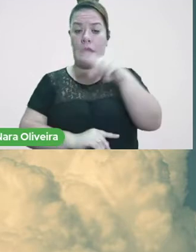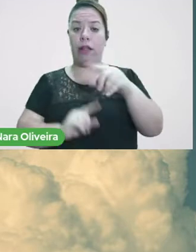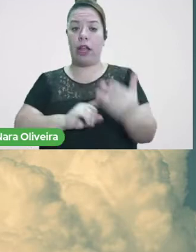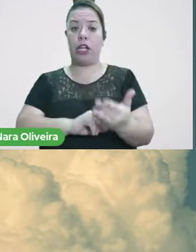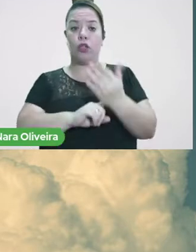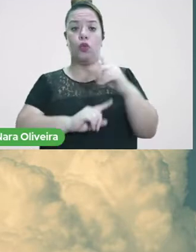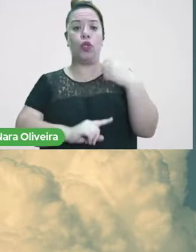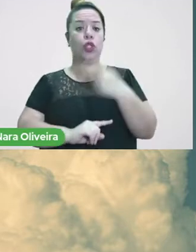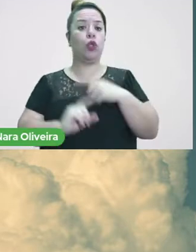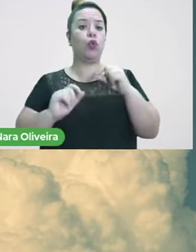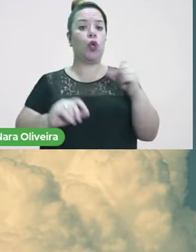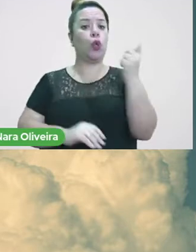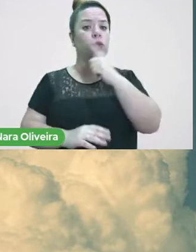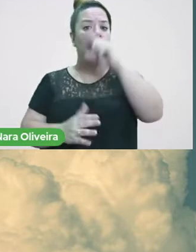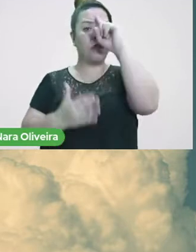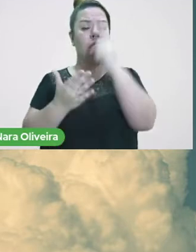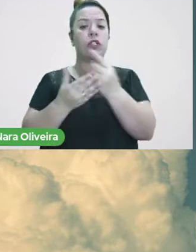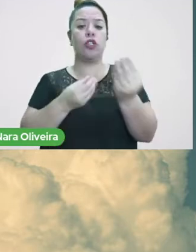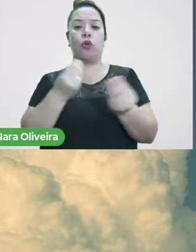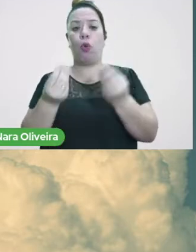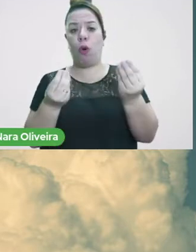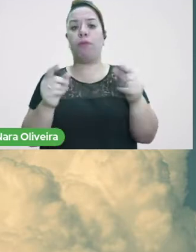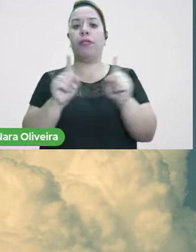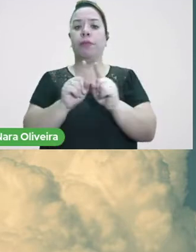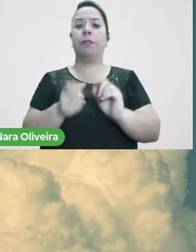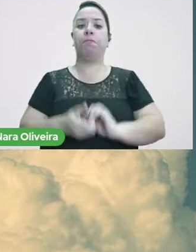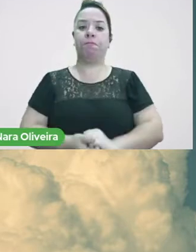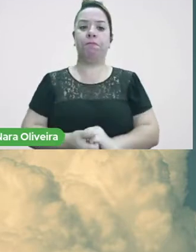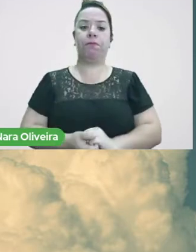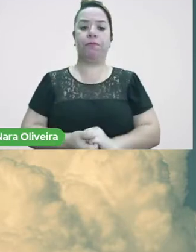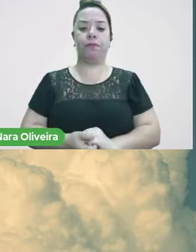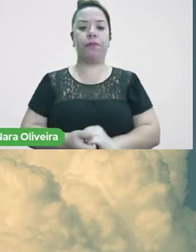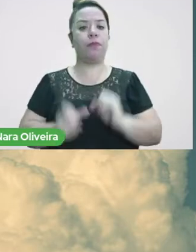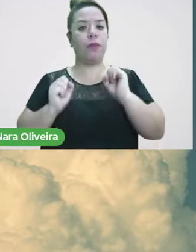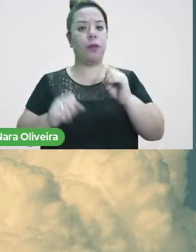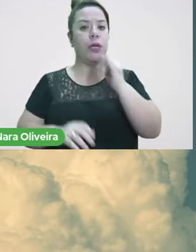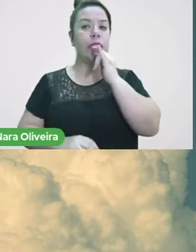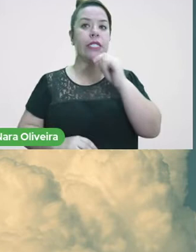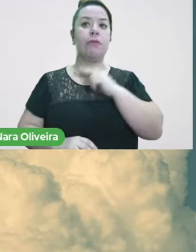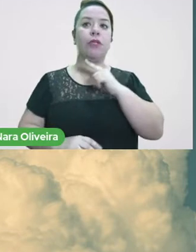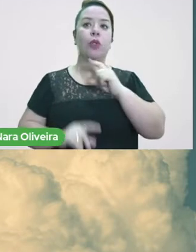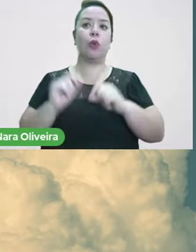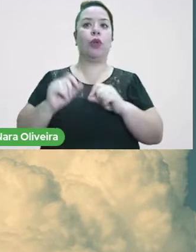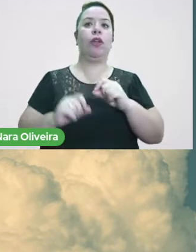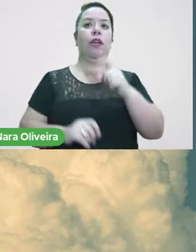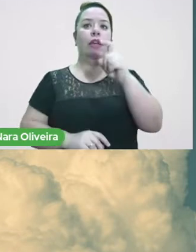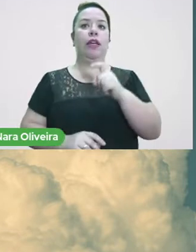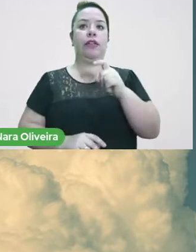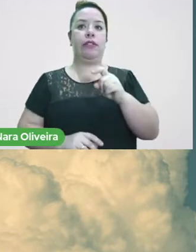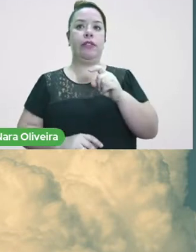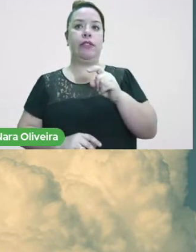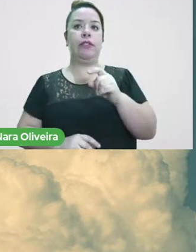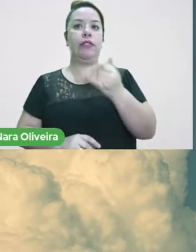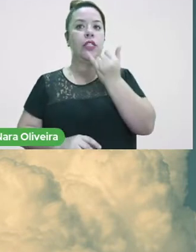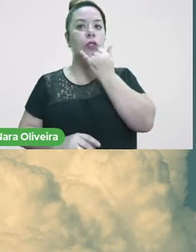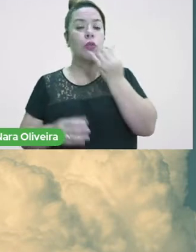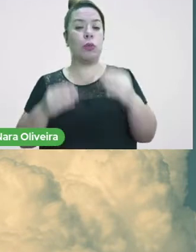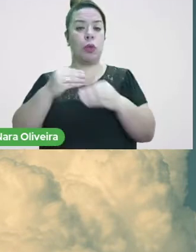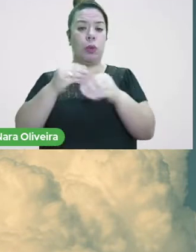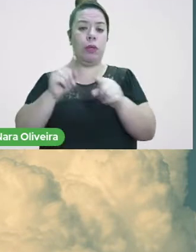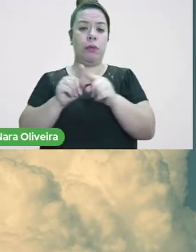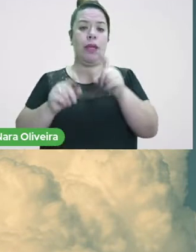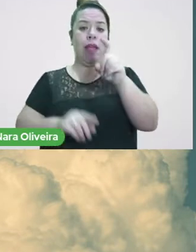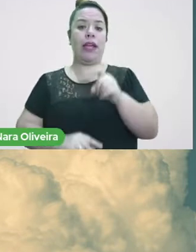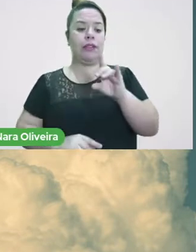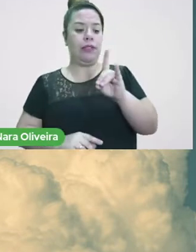tomar decisões e tudo. Pode ter o XD aqui também, então, desculpa, esqueci de adicionar o XD, dependendo do card, ele